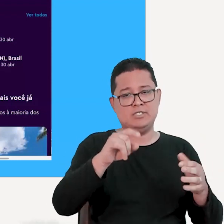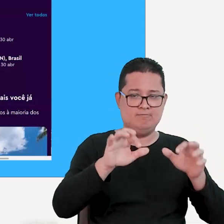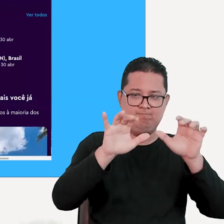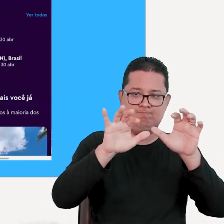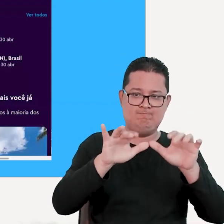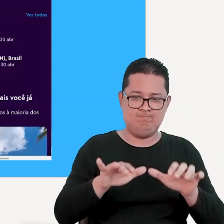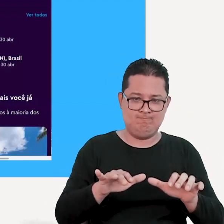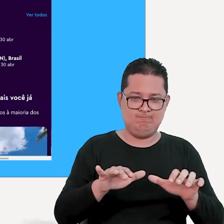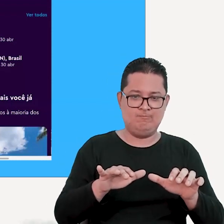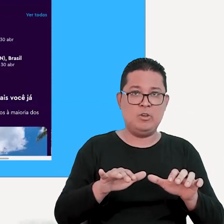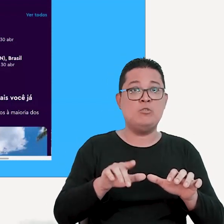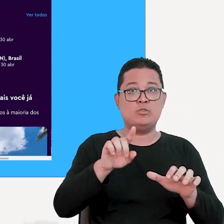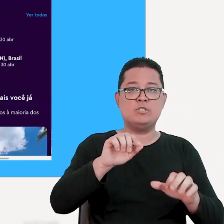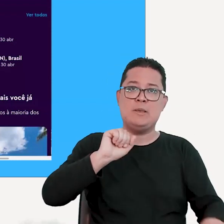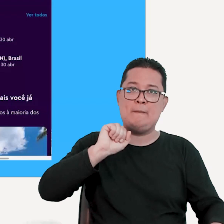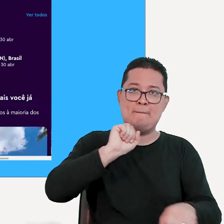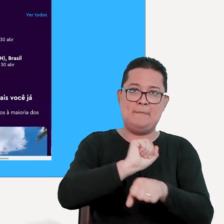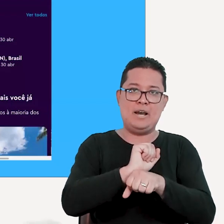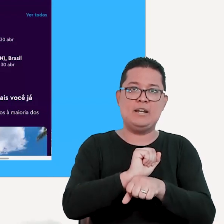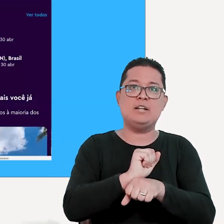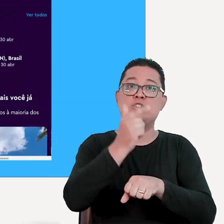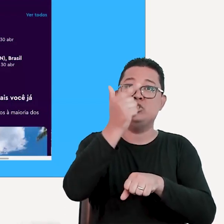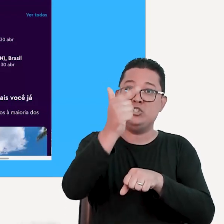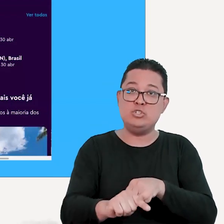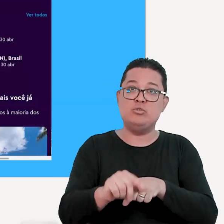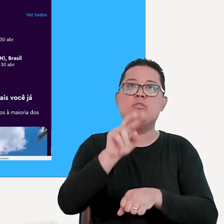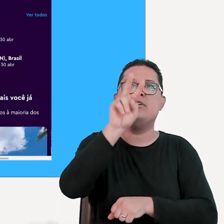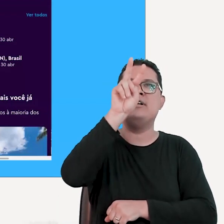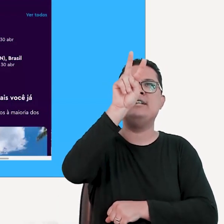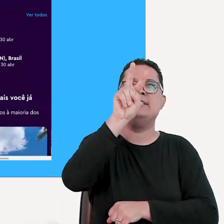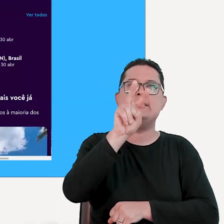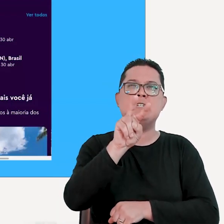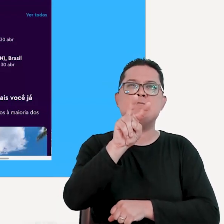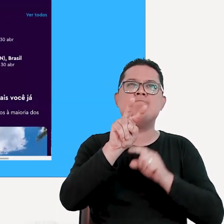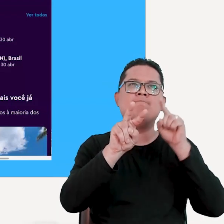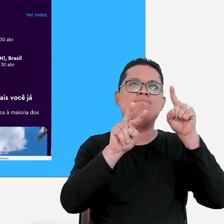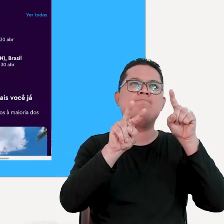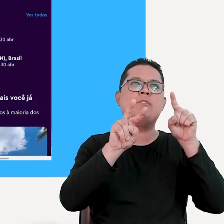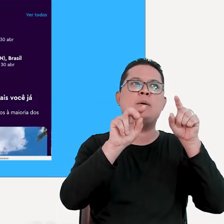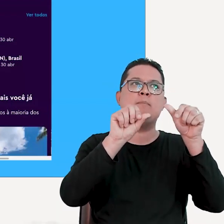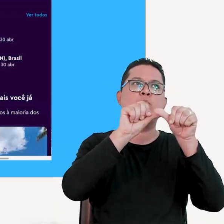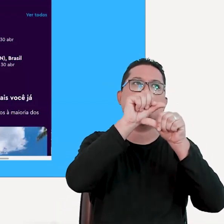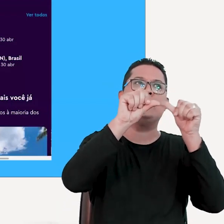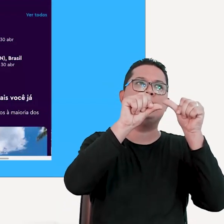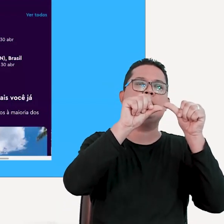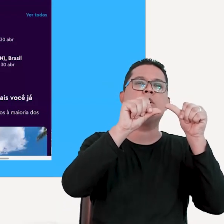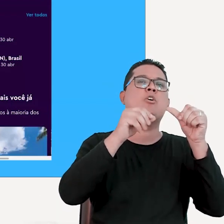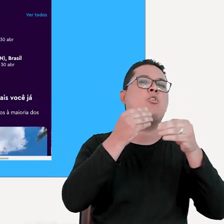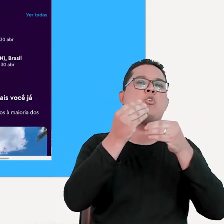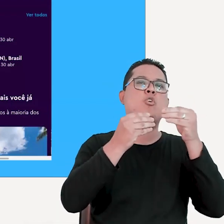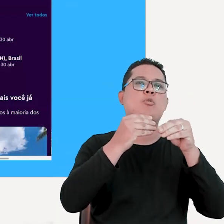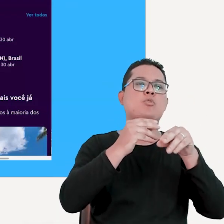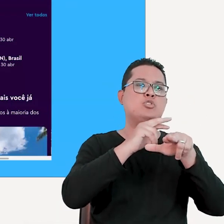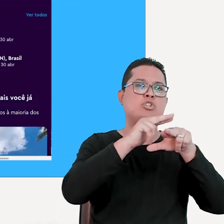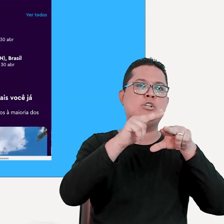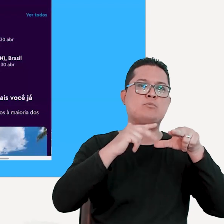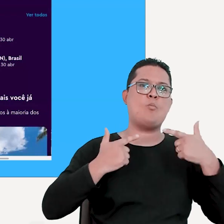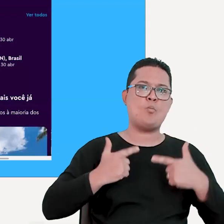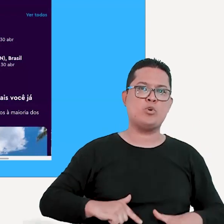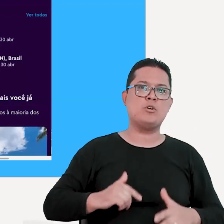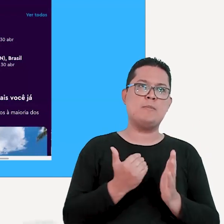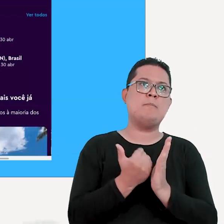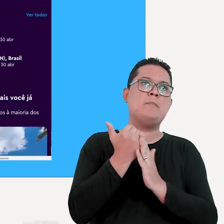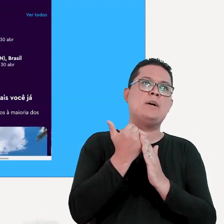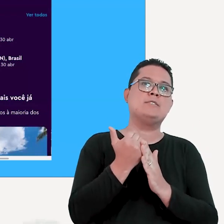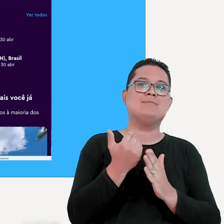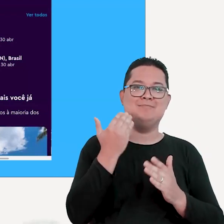pensa, como eu posso deixar esse texto de forma mais neutra? É possível? Se sim, aplique. Se não, segue a vida. O outro exemplo que